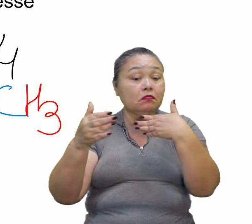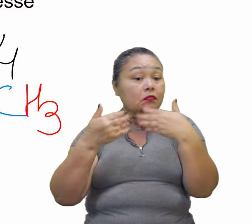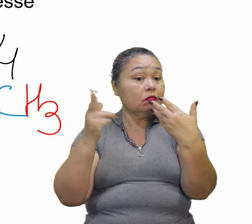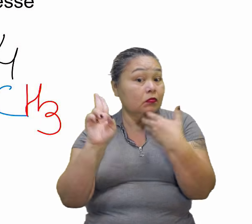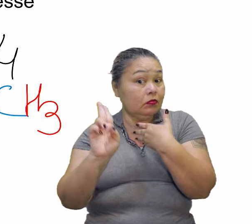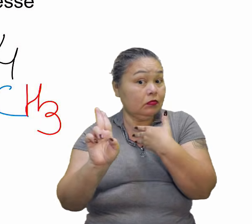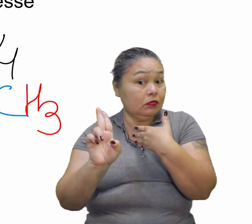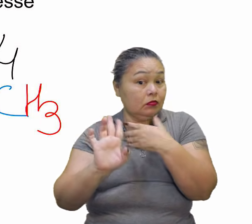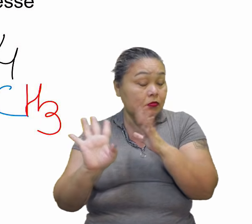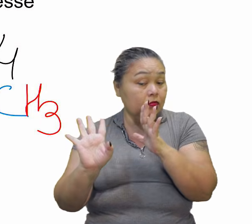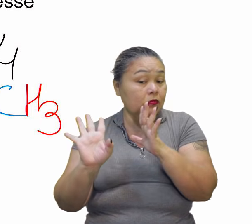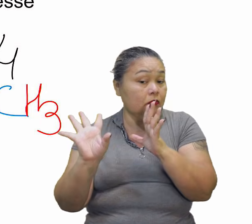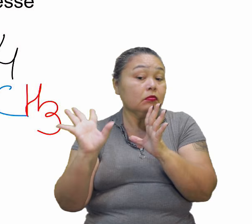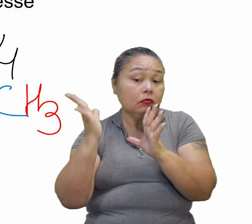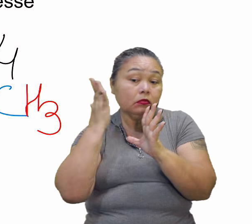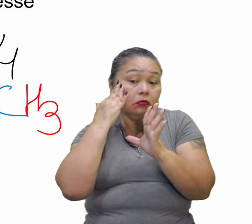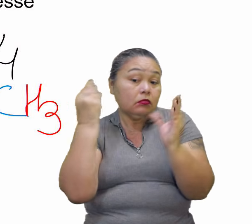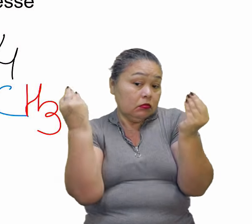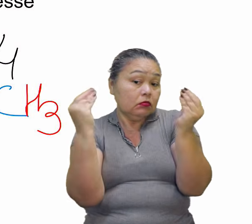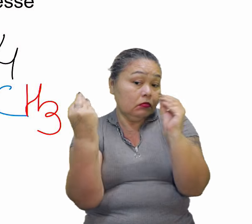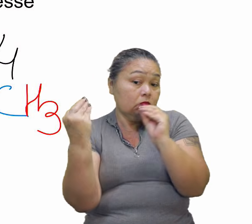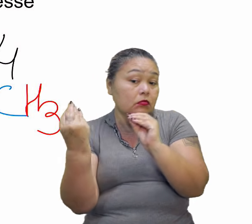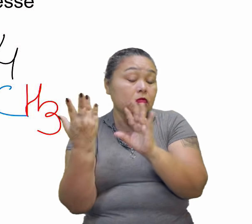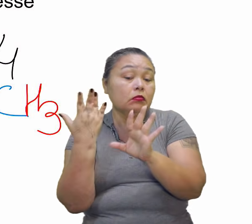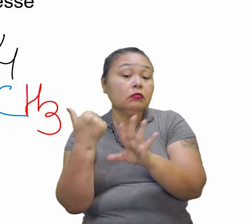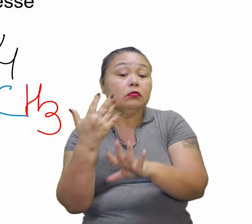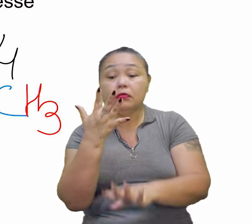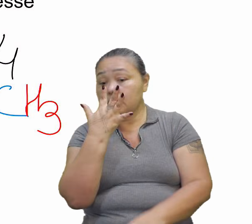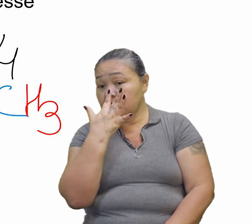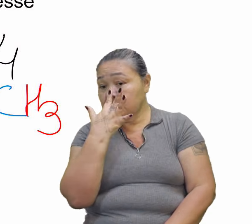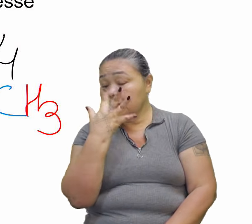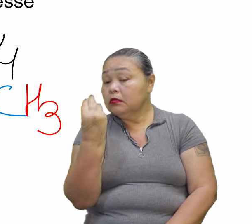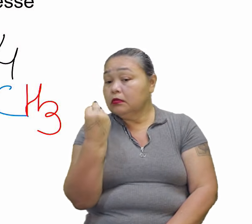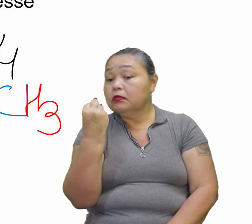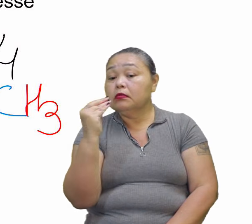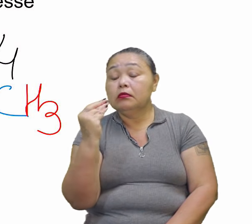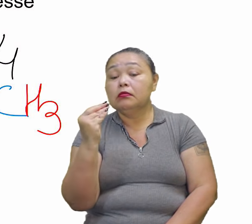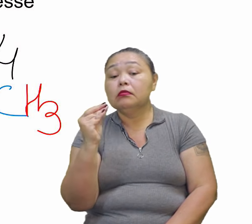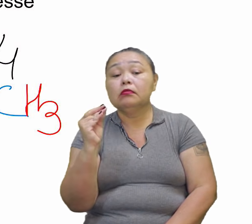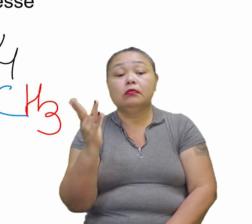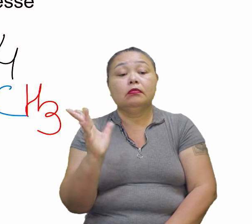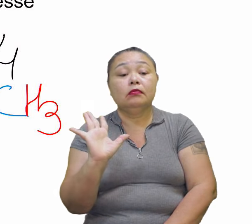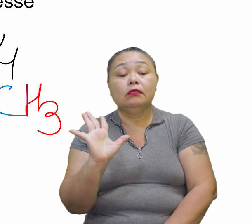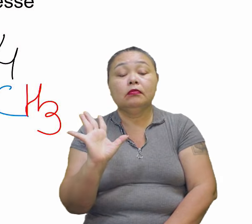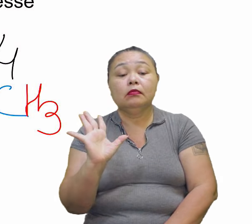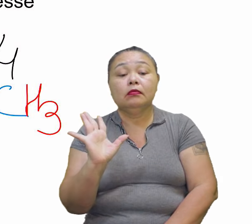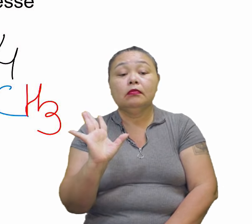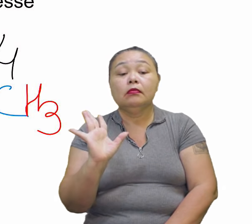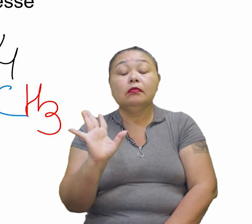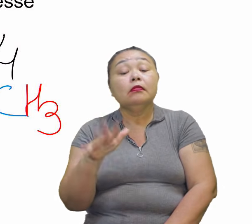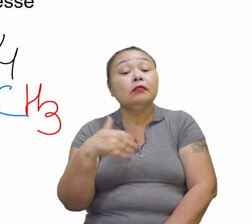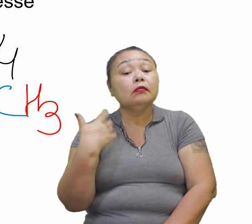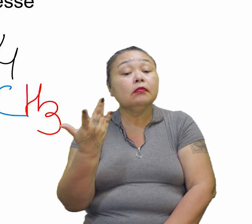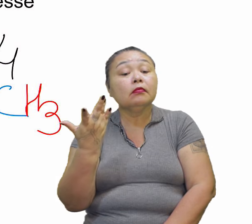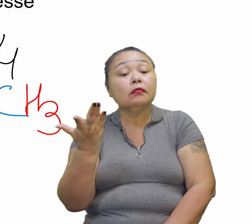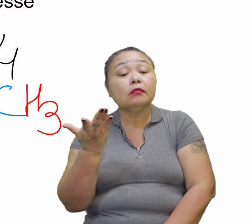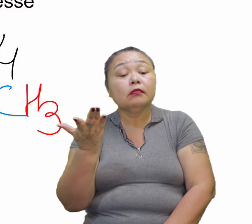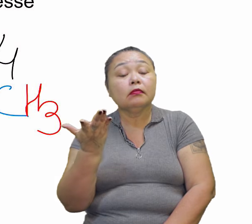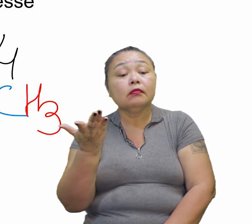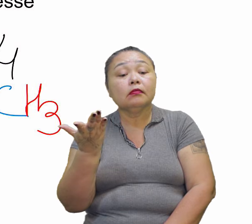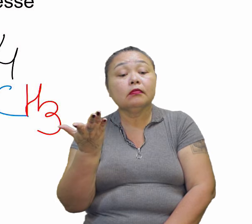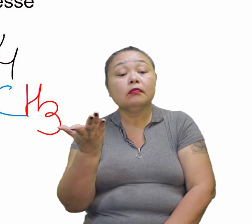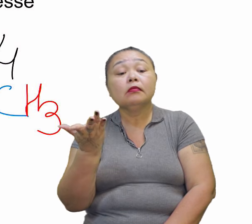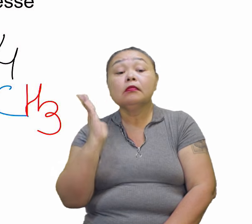na nomenclatura. É só, né, a modo de você observar como que é o composto, mas não interfere, tá, gente? Agora, vamos